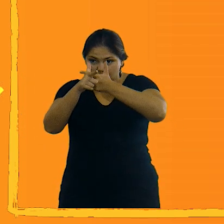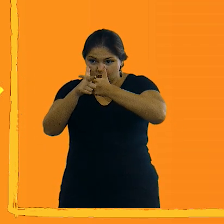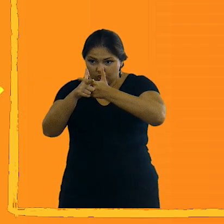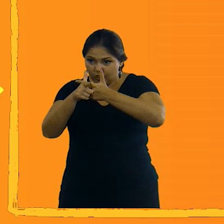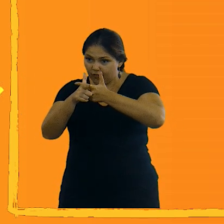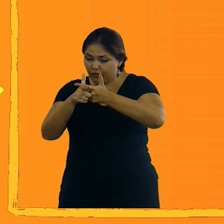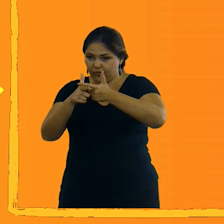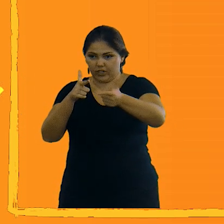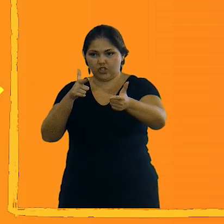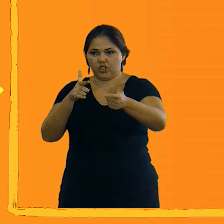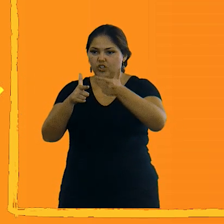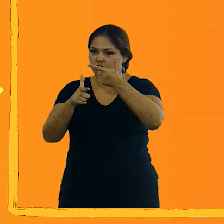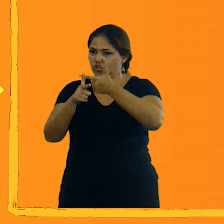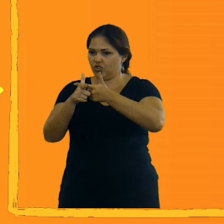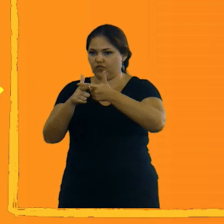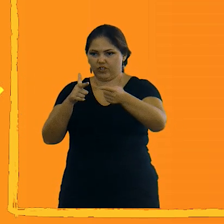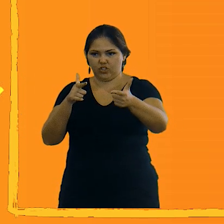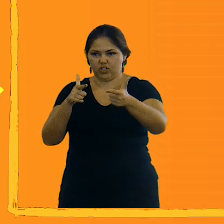diretamente